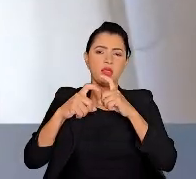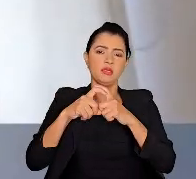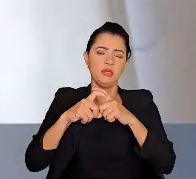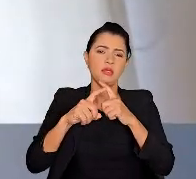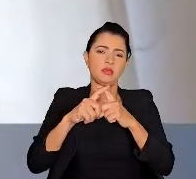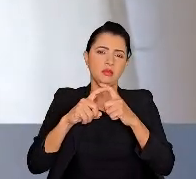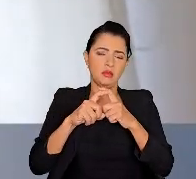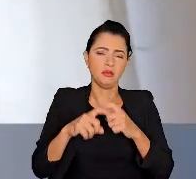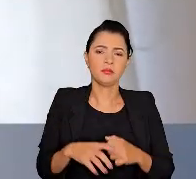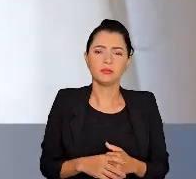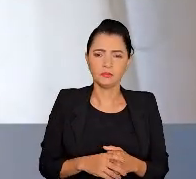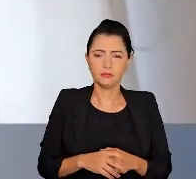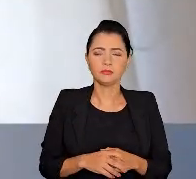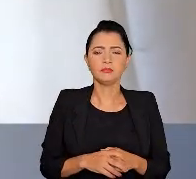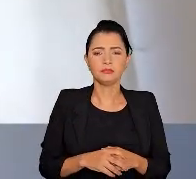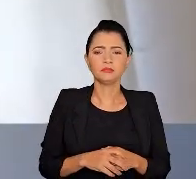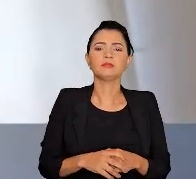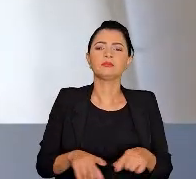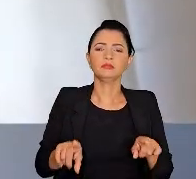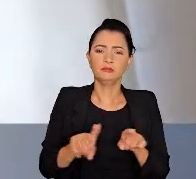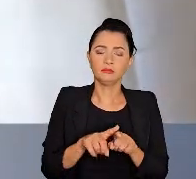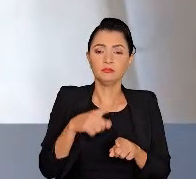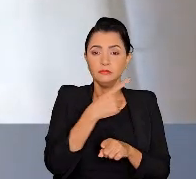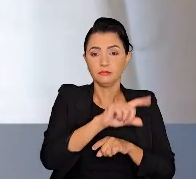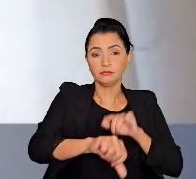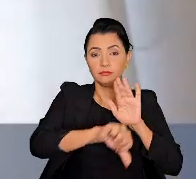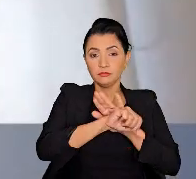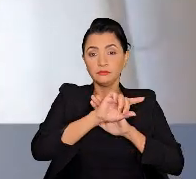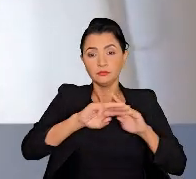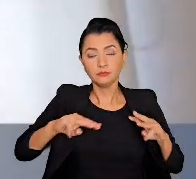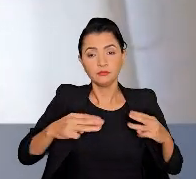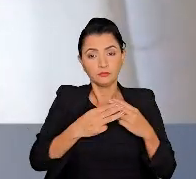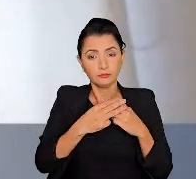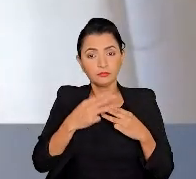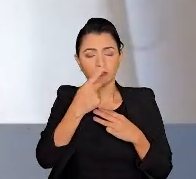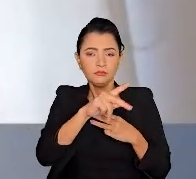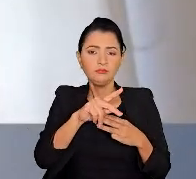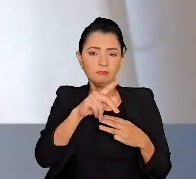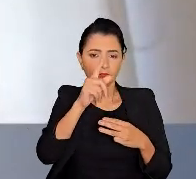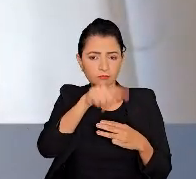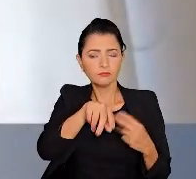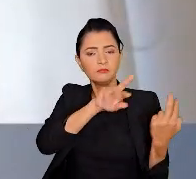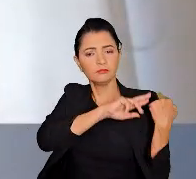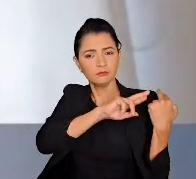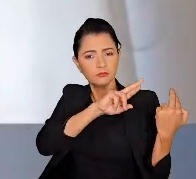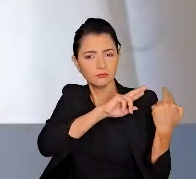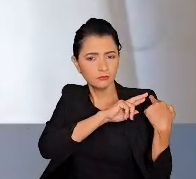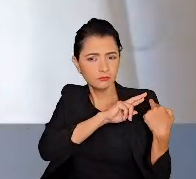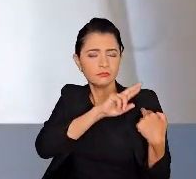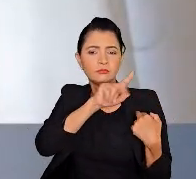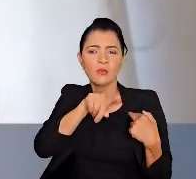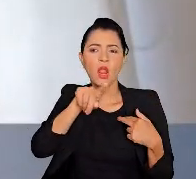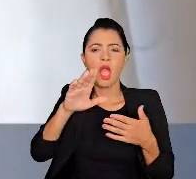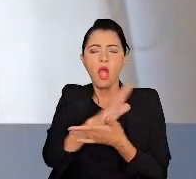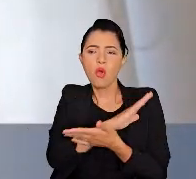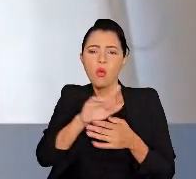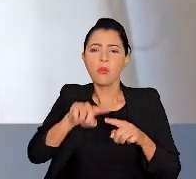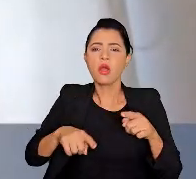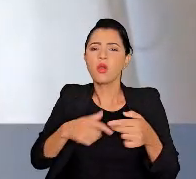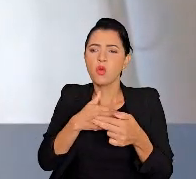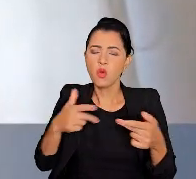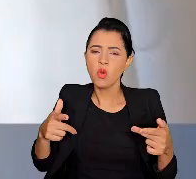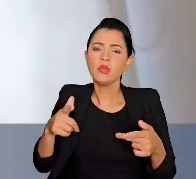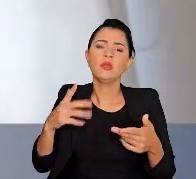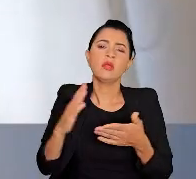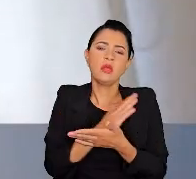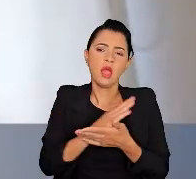nazistas. E associar, por fim, os judeus de todo o mundo como responsáveis por determinadas ações de